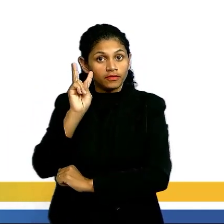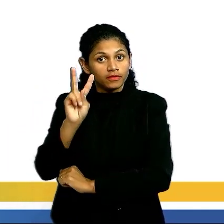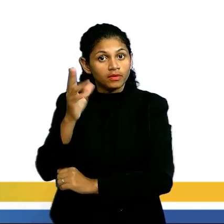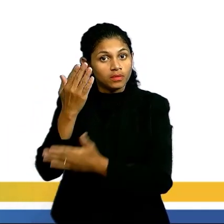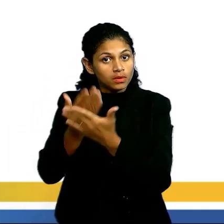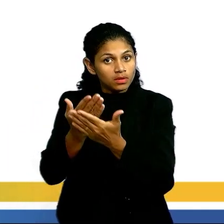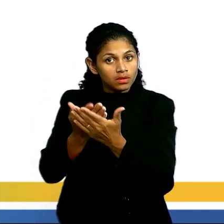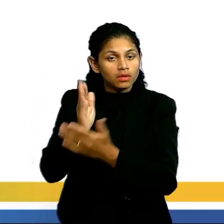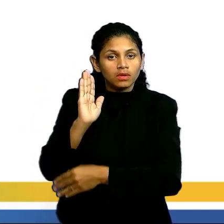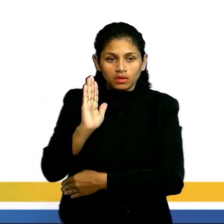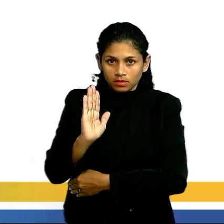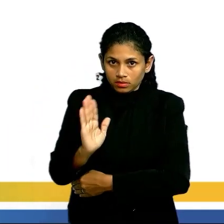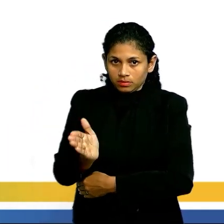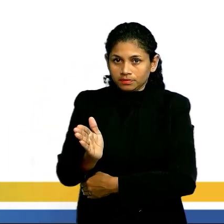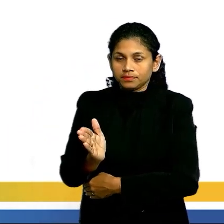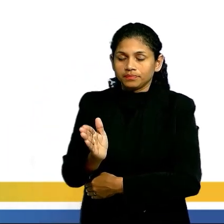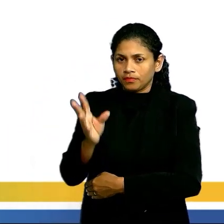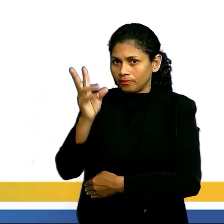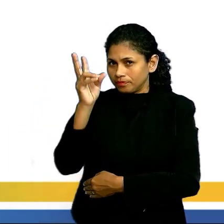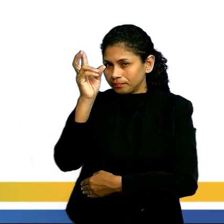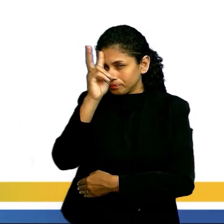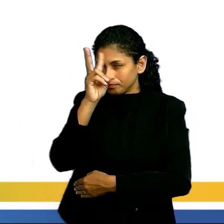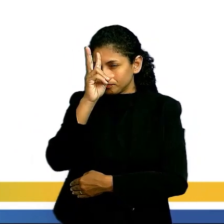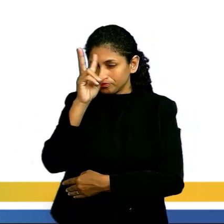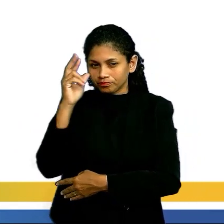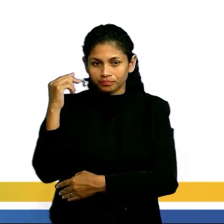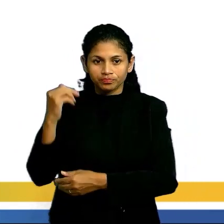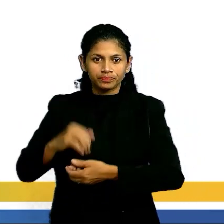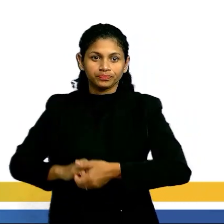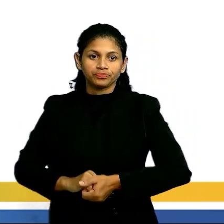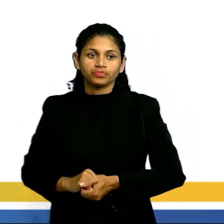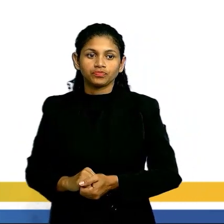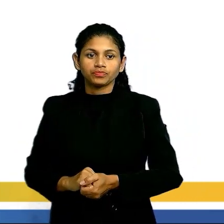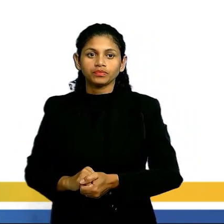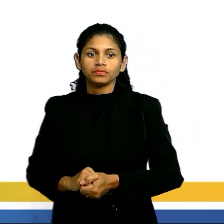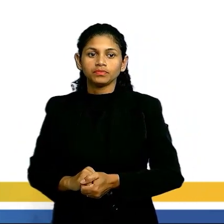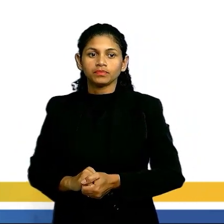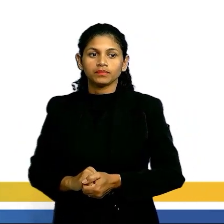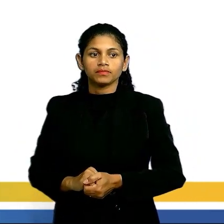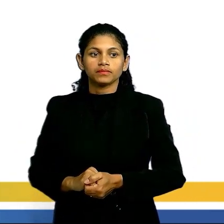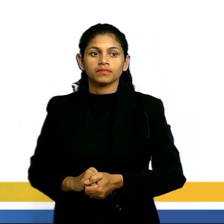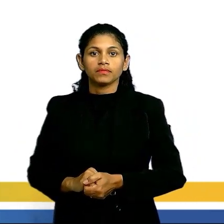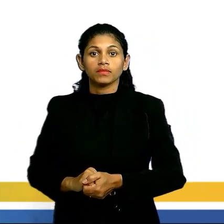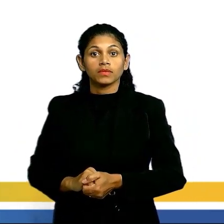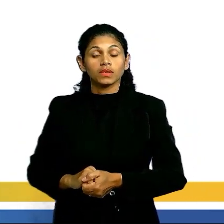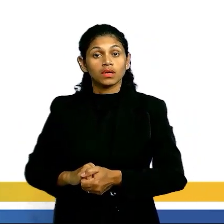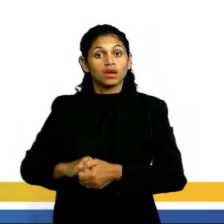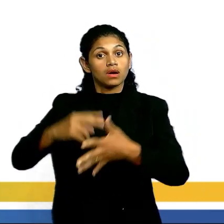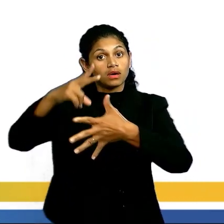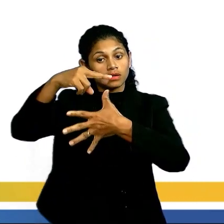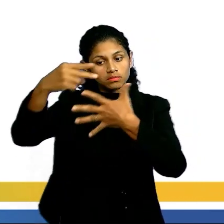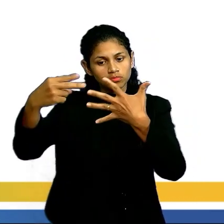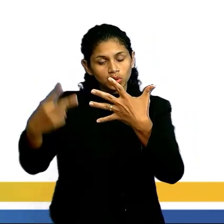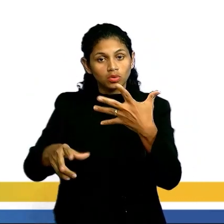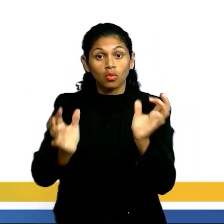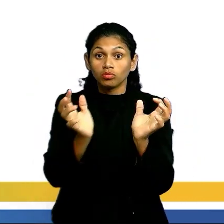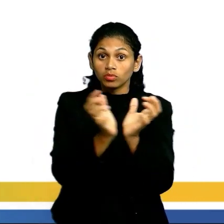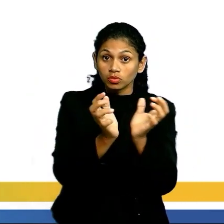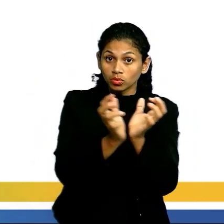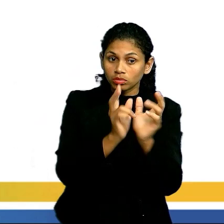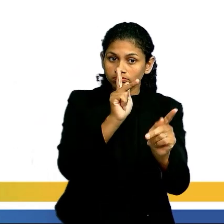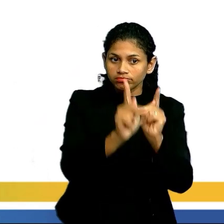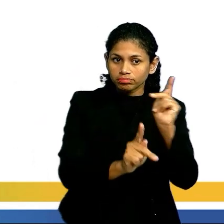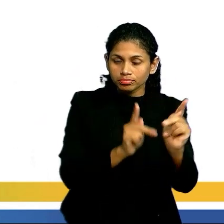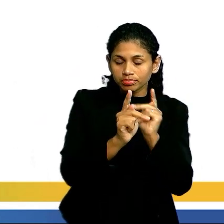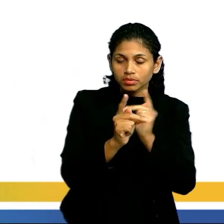mas vamos relembrar algumas coisas. Olha aqui o conceito biológico de espécie. Espécie, ele é um agrupamento de